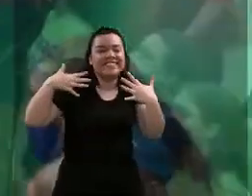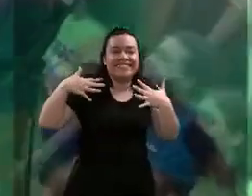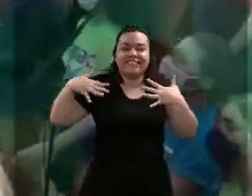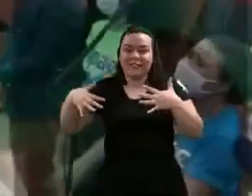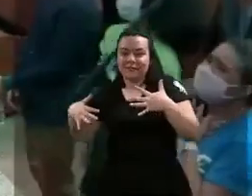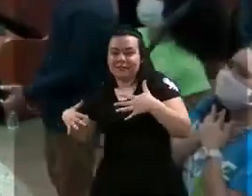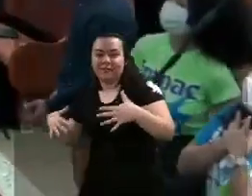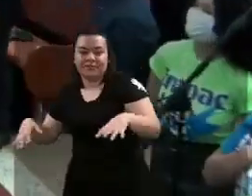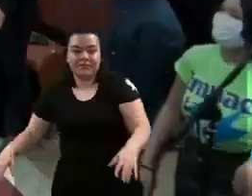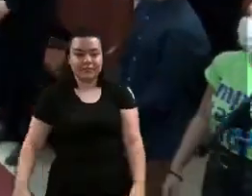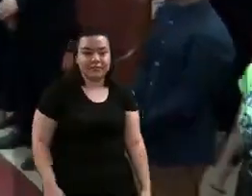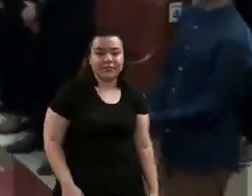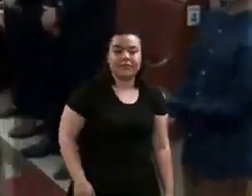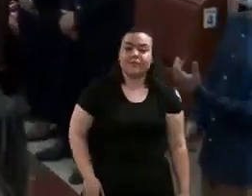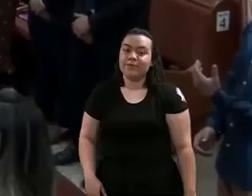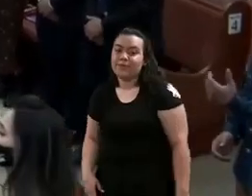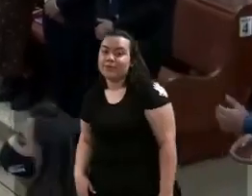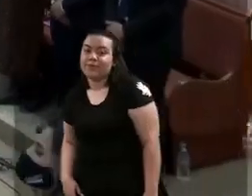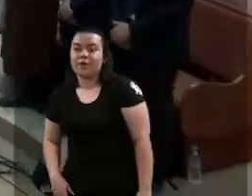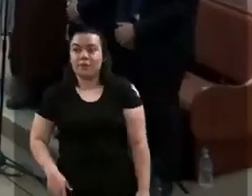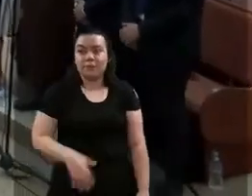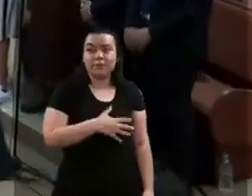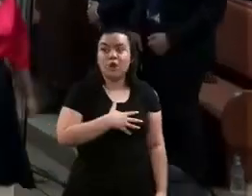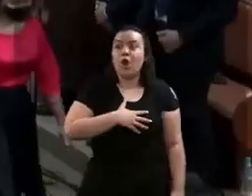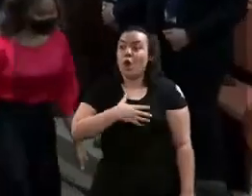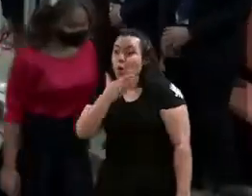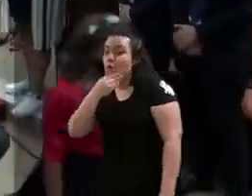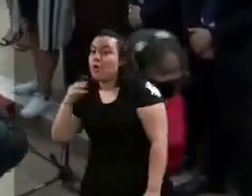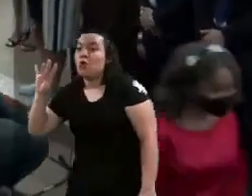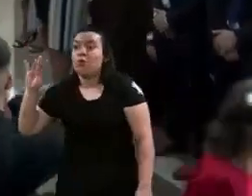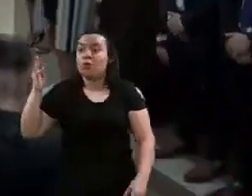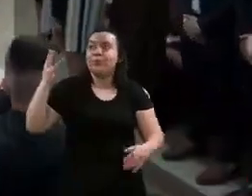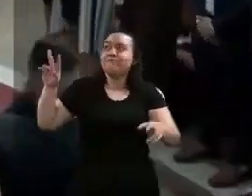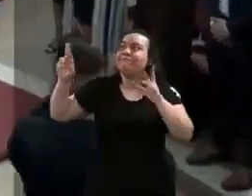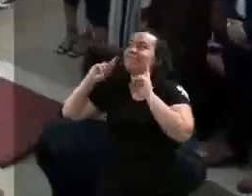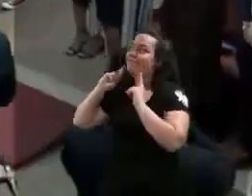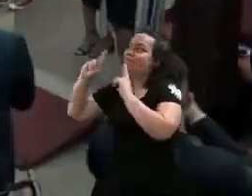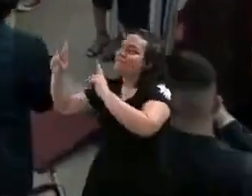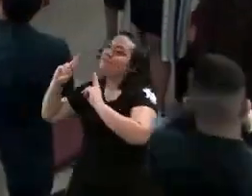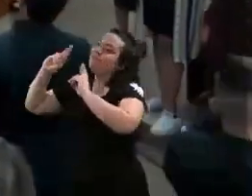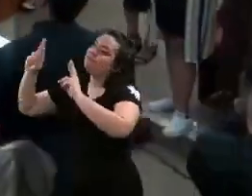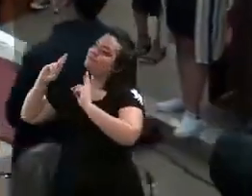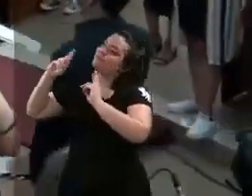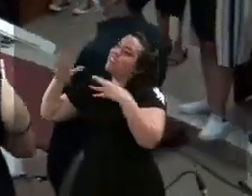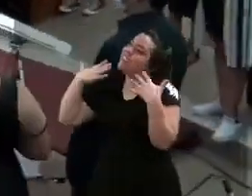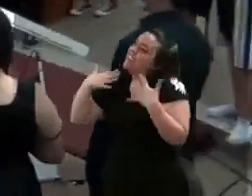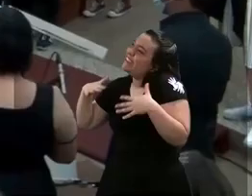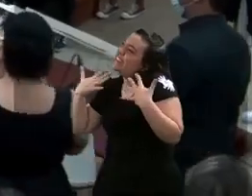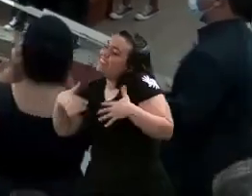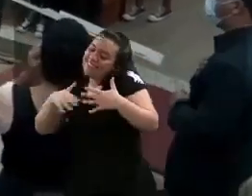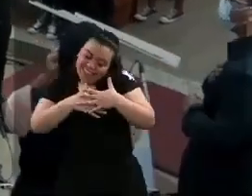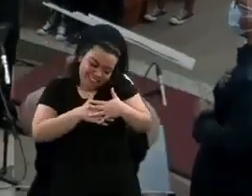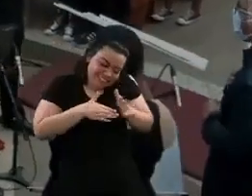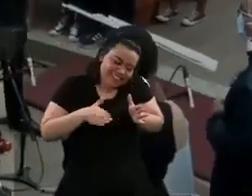lindo assim. Meu noivo esperado, eu abro a minha